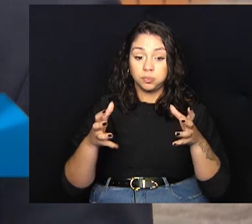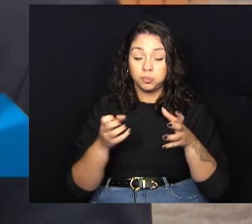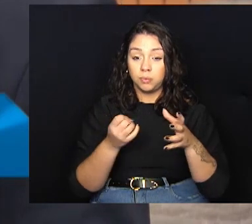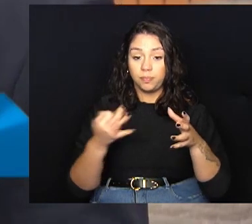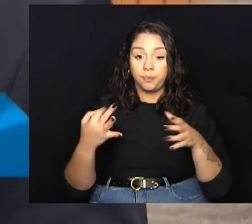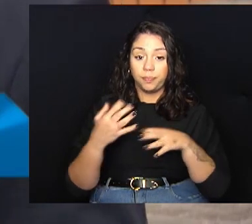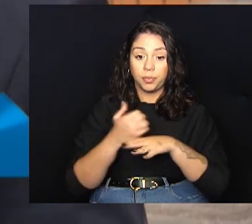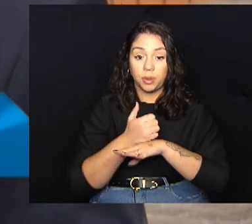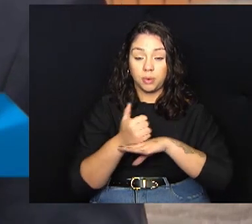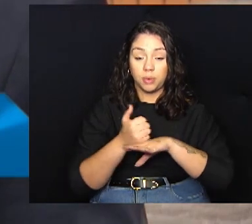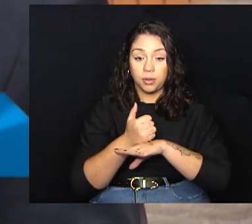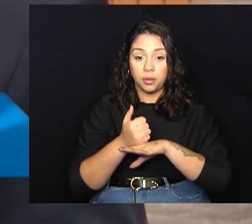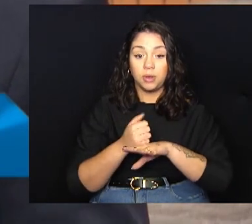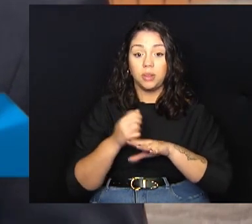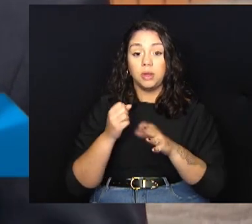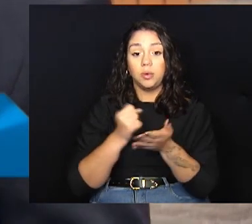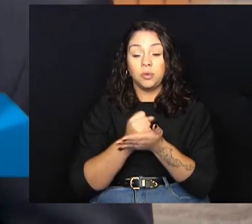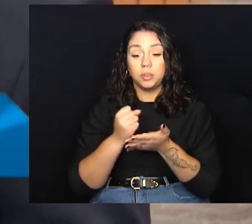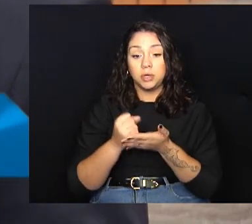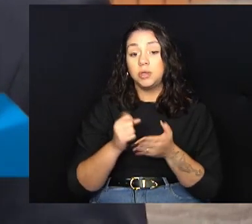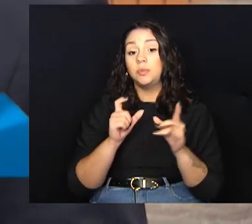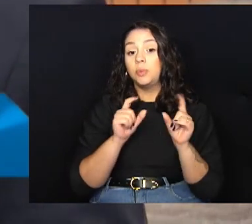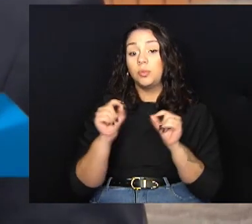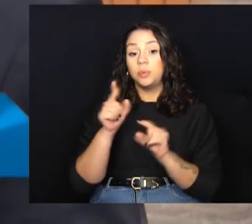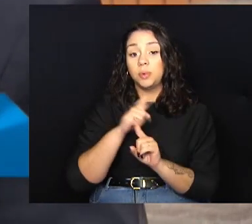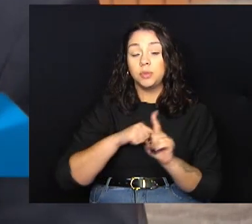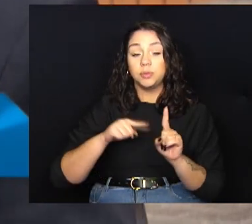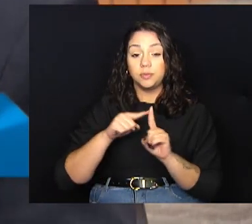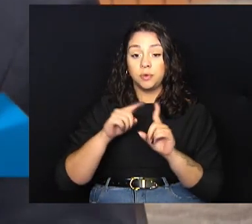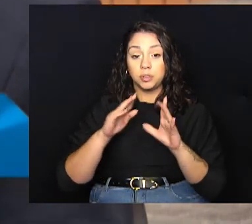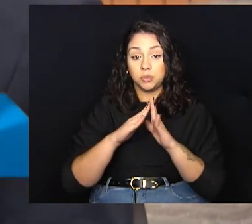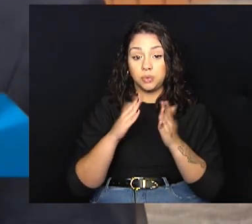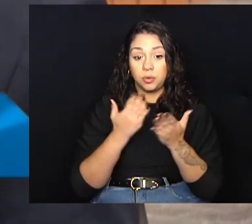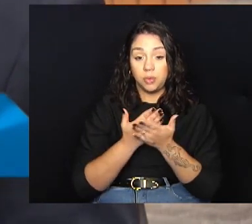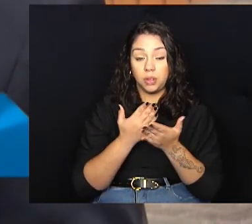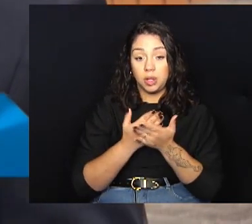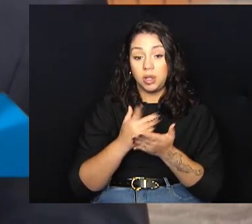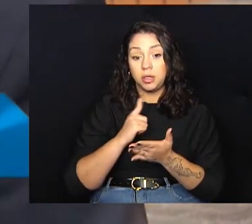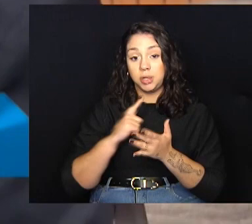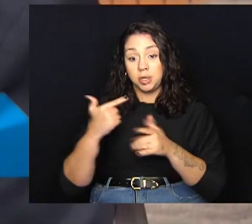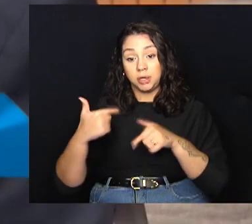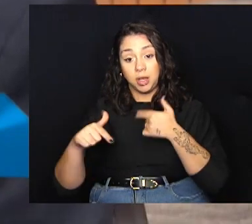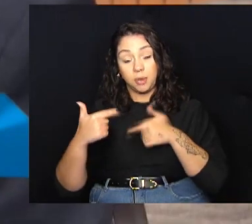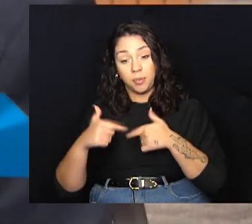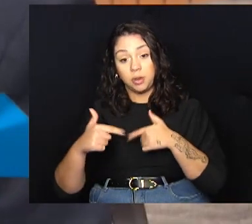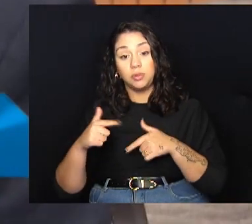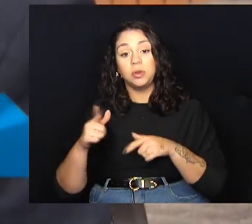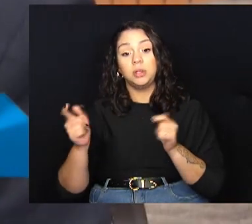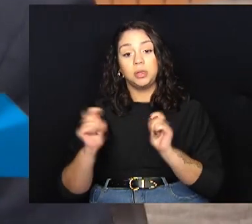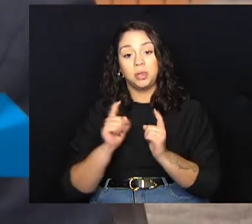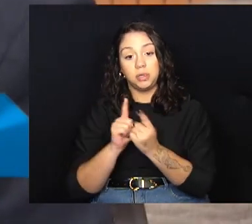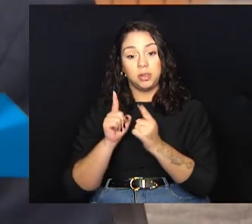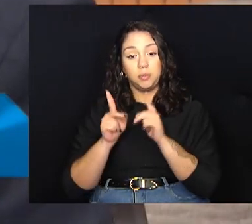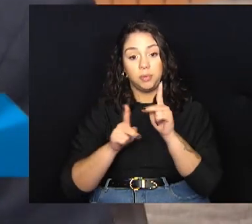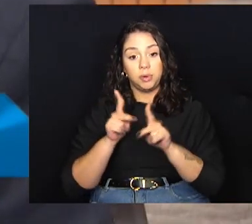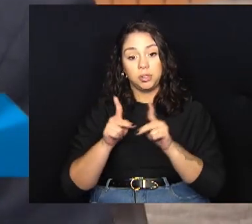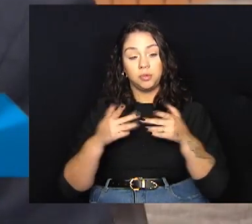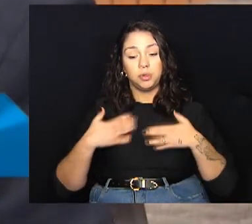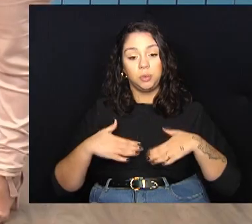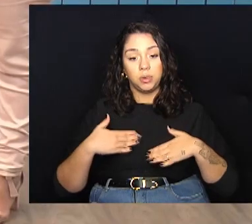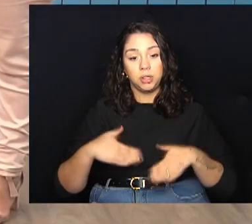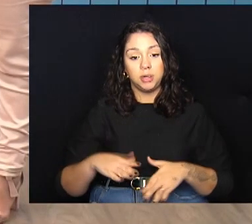profissionais a serem contratados para que possa Então as escolas terem esses trabalhadores e poder atender a população contra a